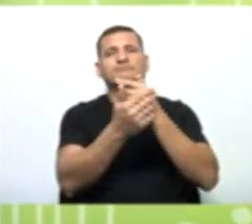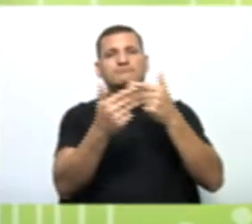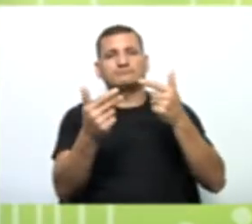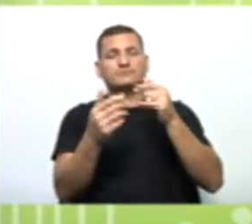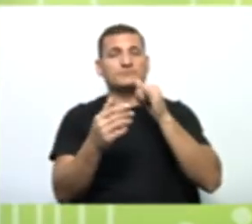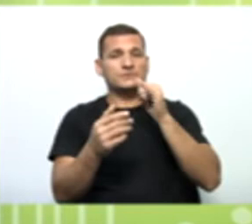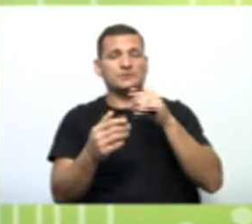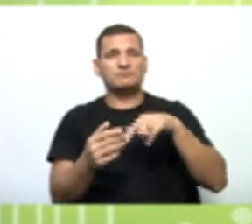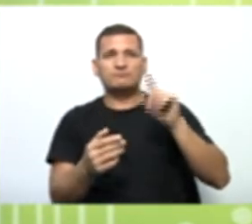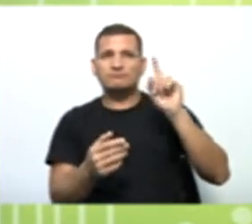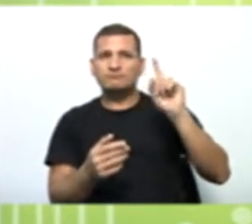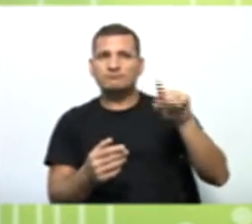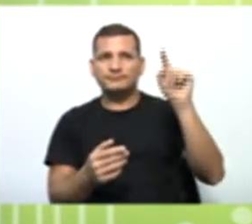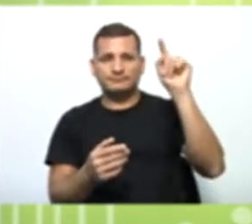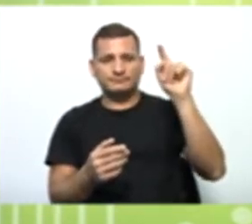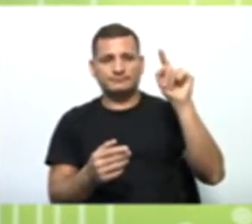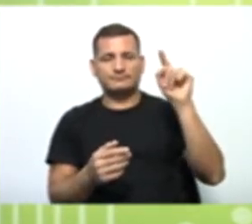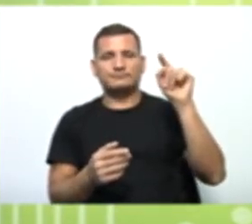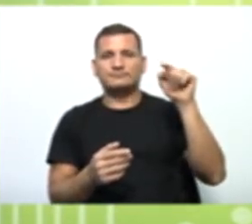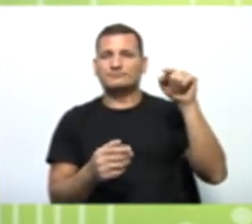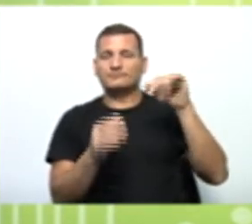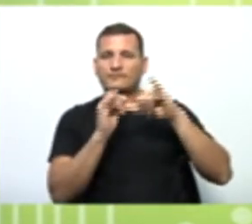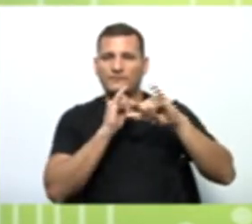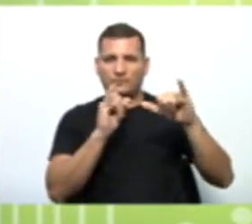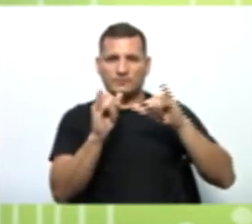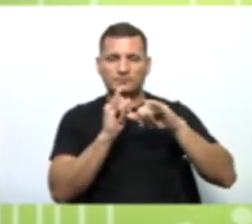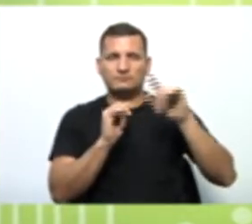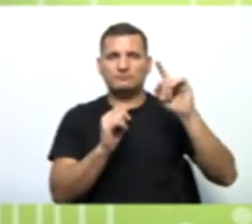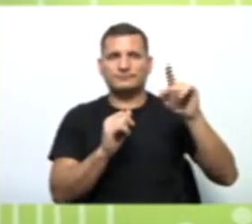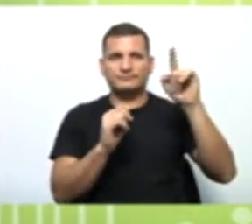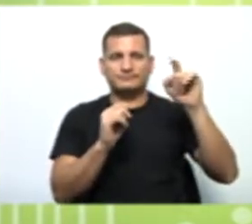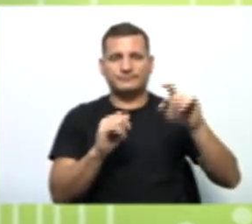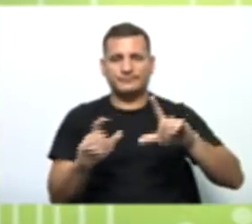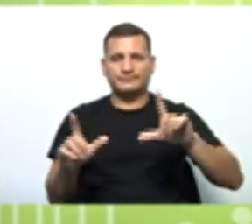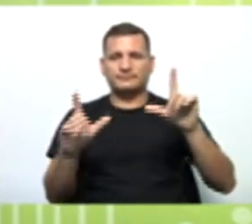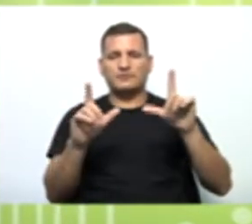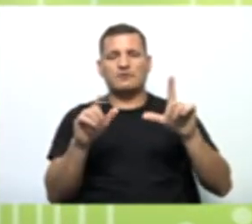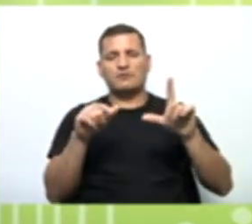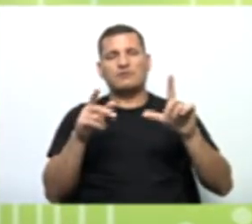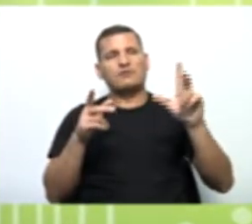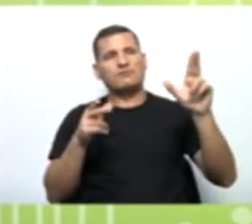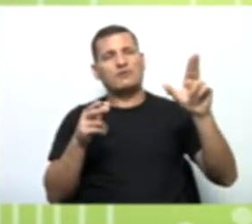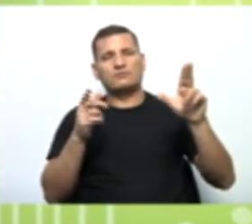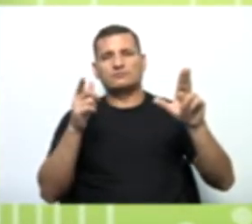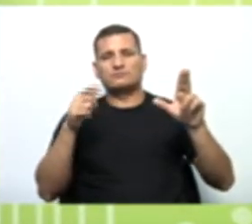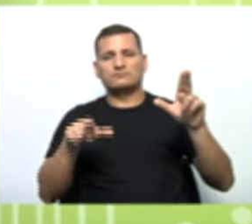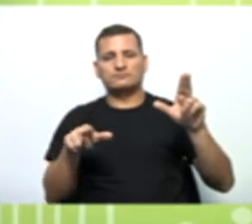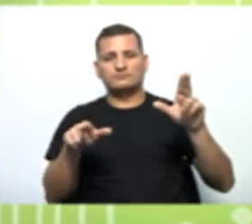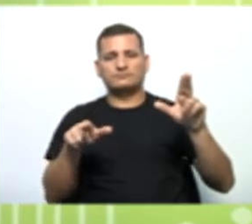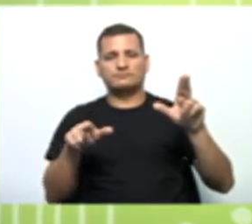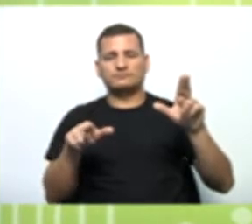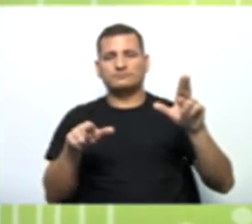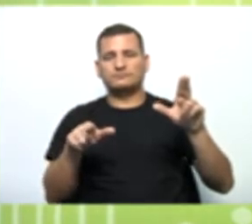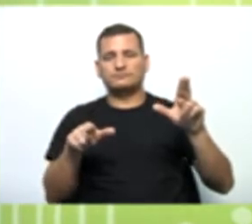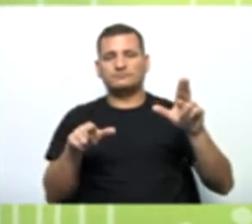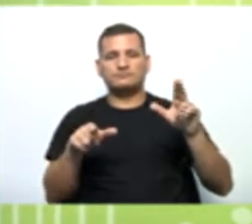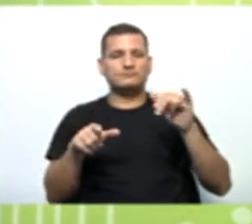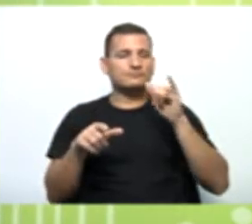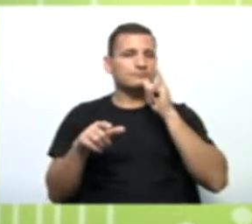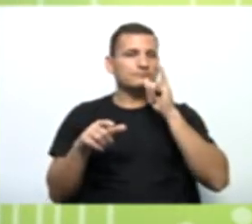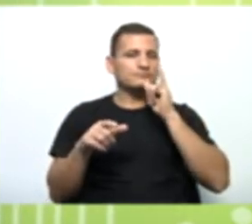clica naquela informação, ela se repete, ela não inicia. Por exemplo, aconteceu uma